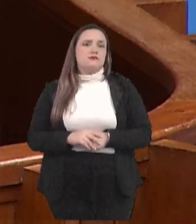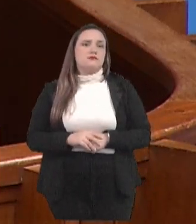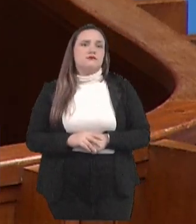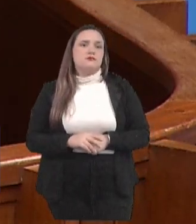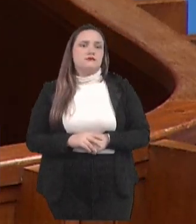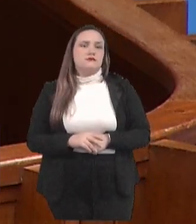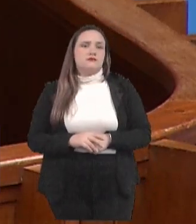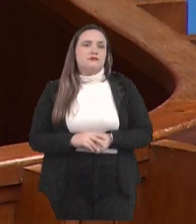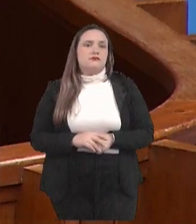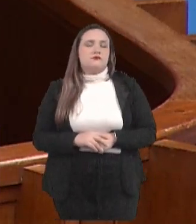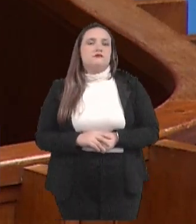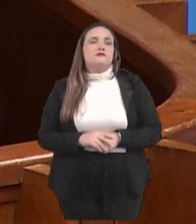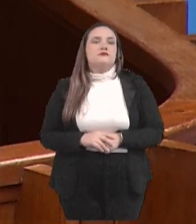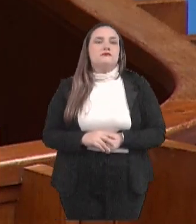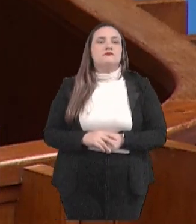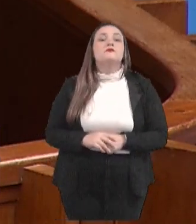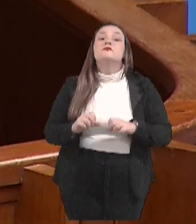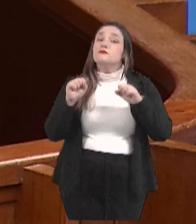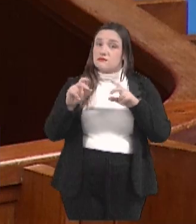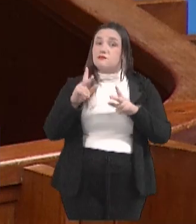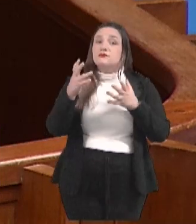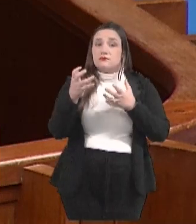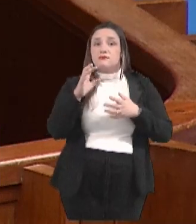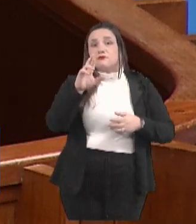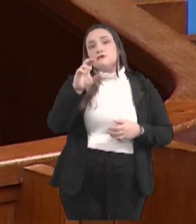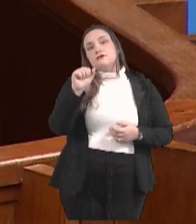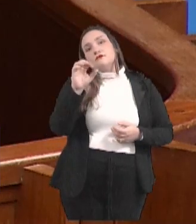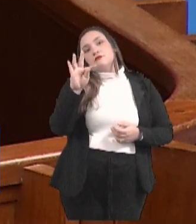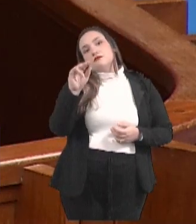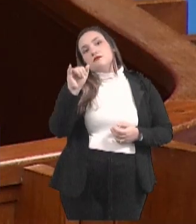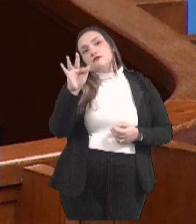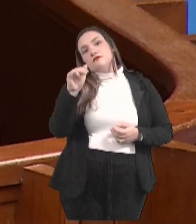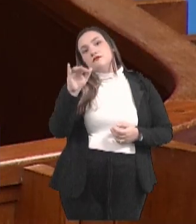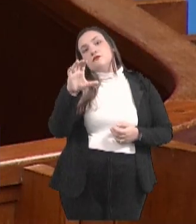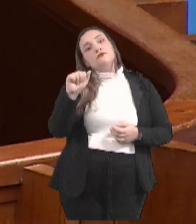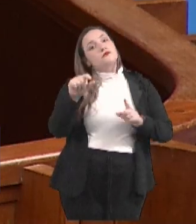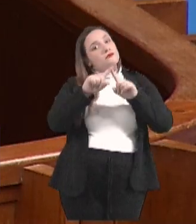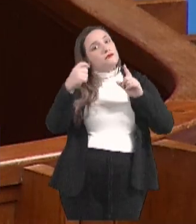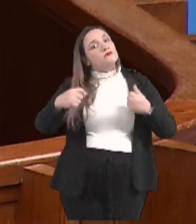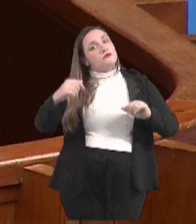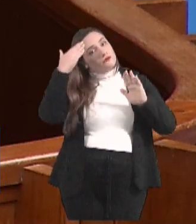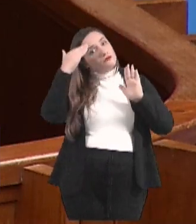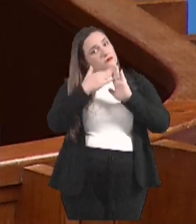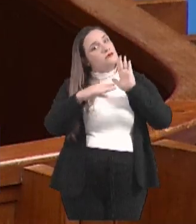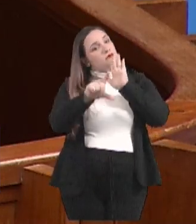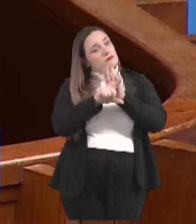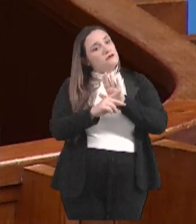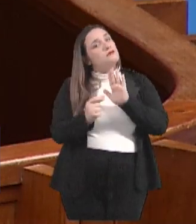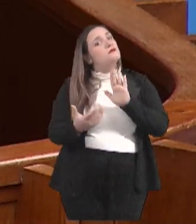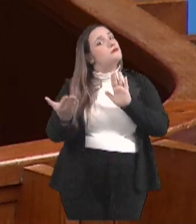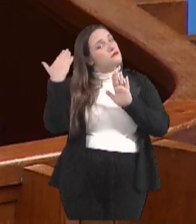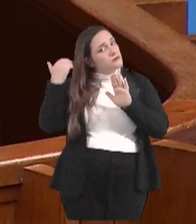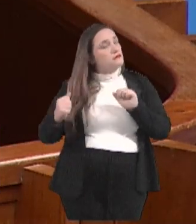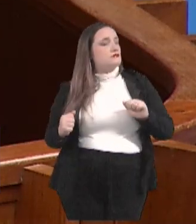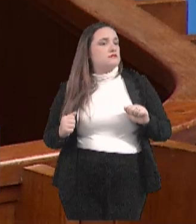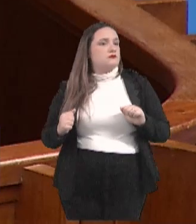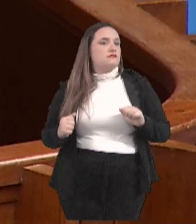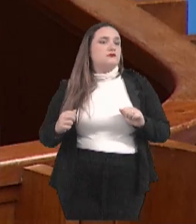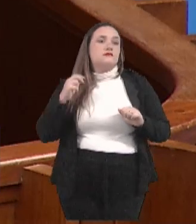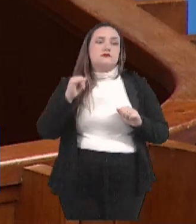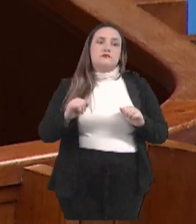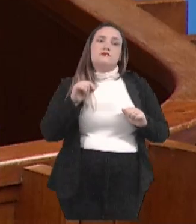ratificar tem, maravilha, mas dentro da lei, quem requereu o título antes